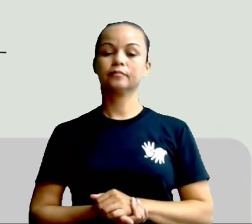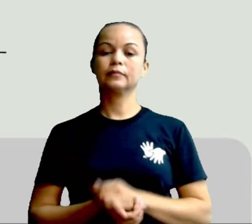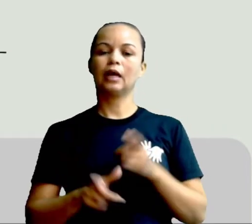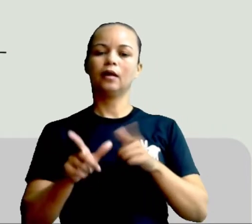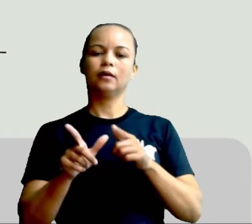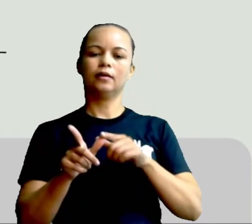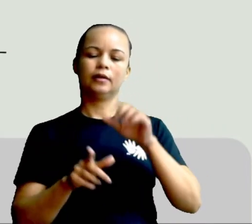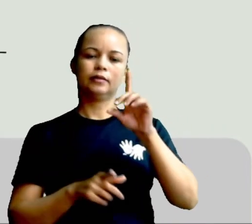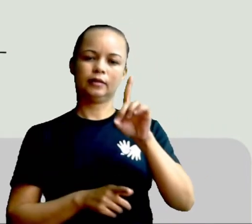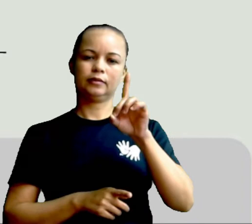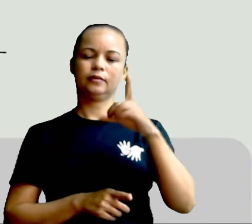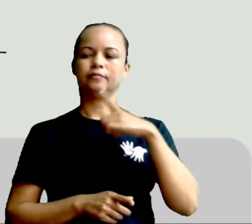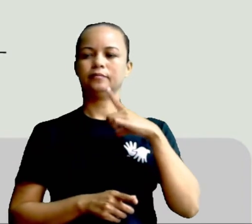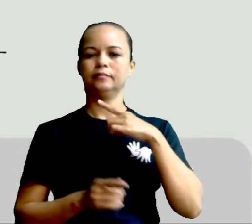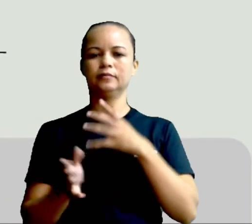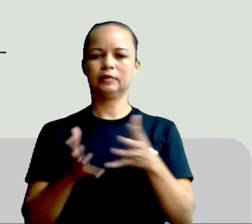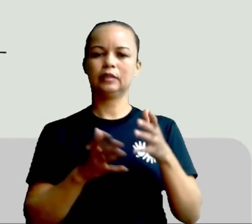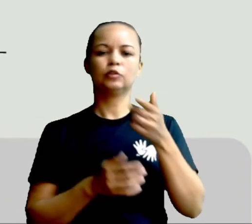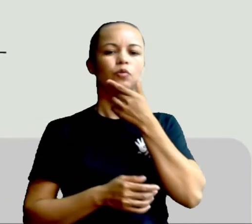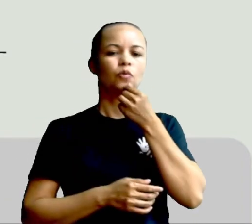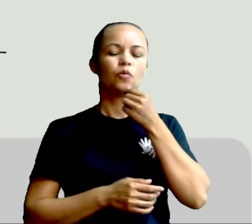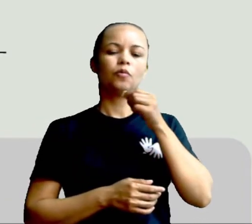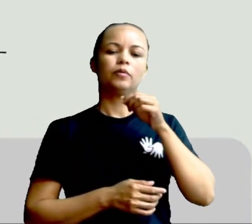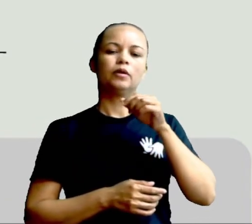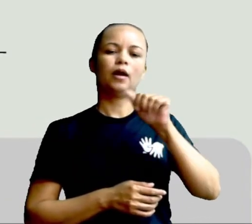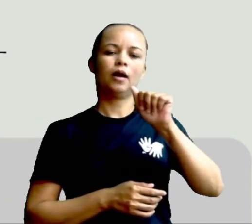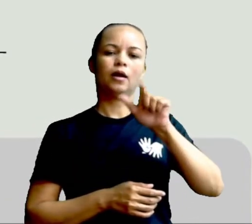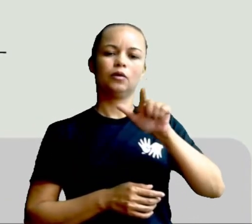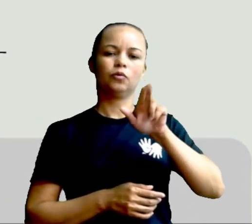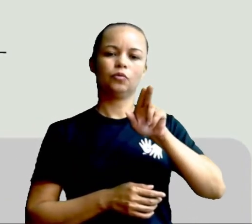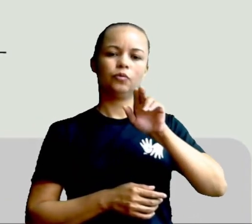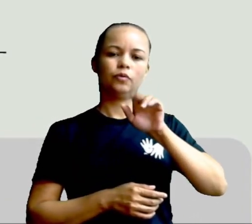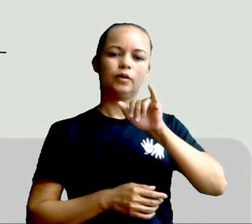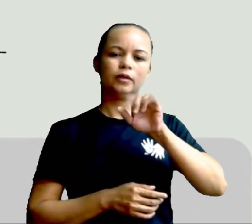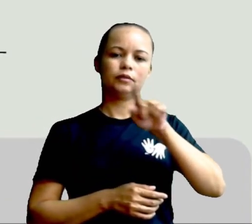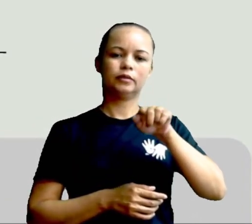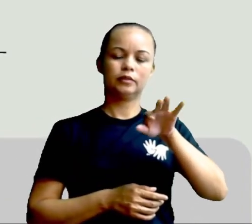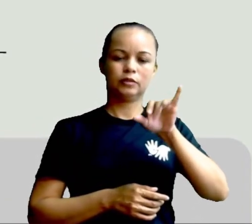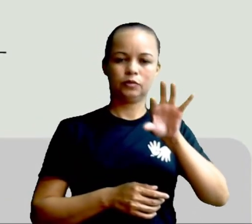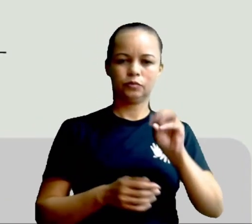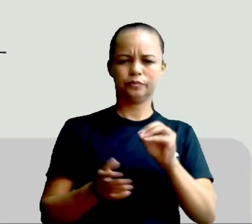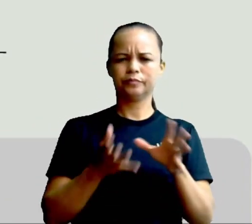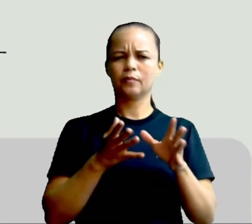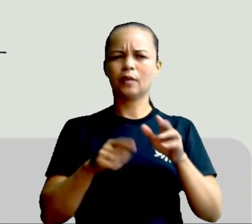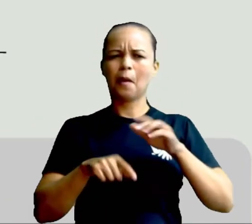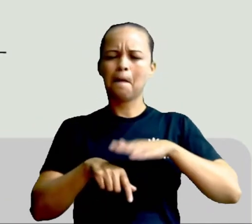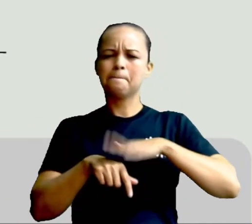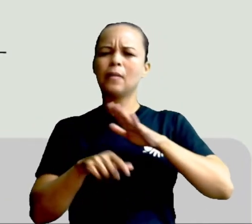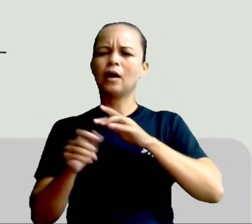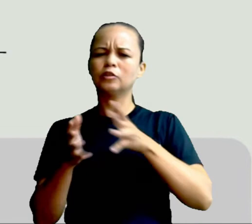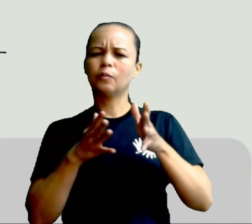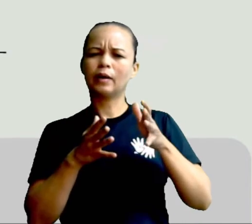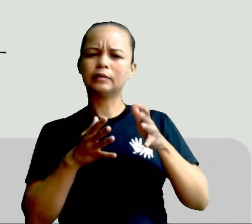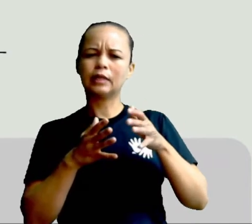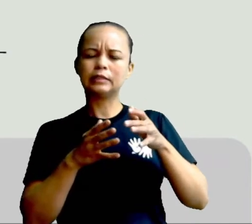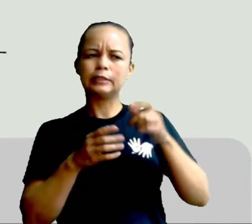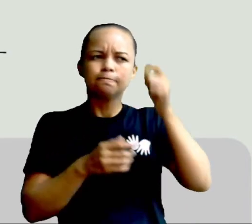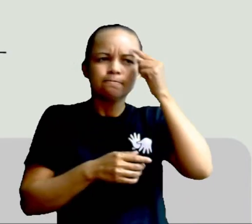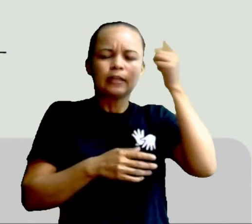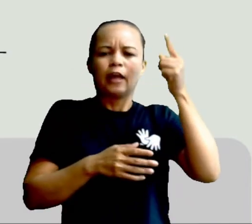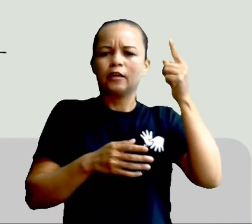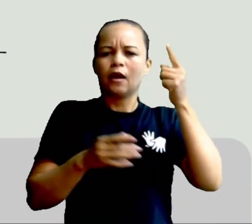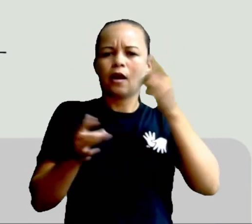B temos outro trecho aqui de Aloysio Azevedo que diz: mas, tomada de uma ideia